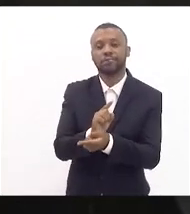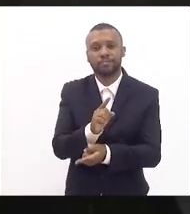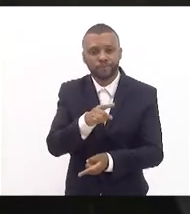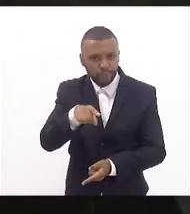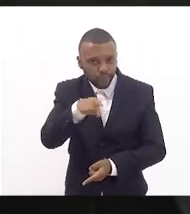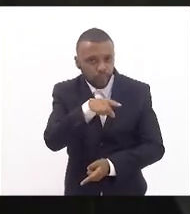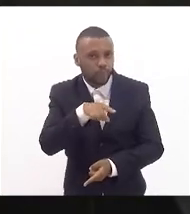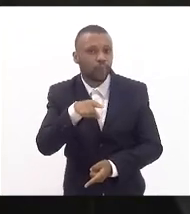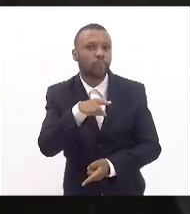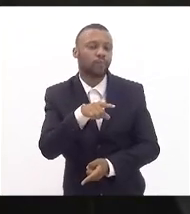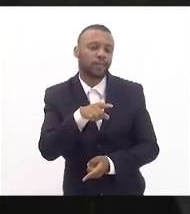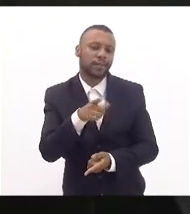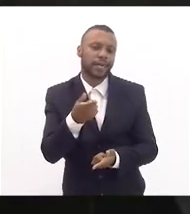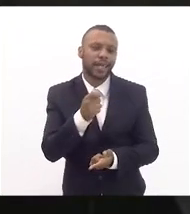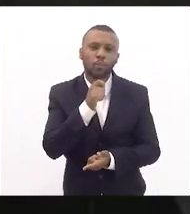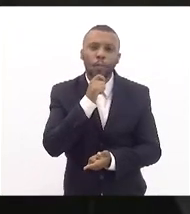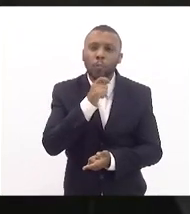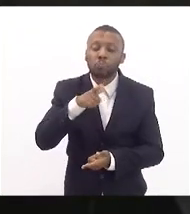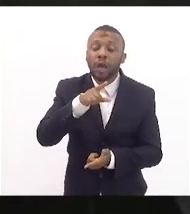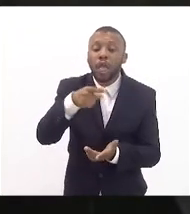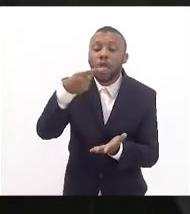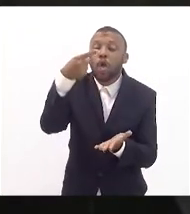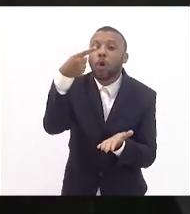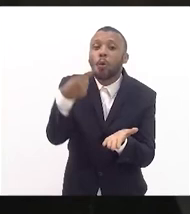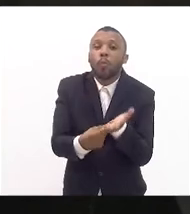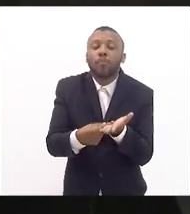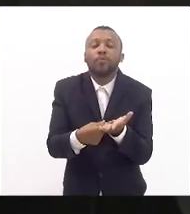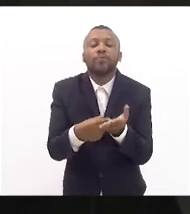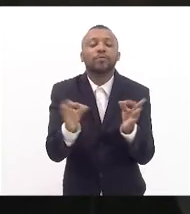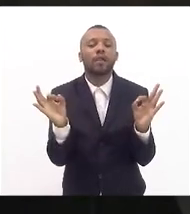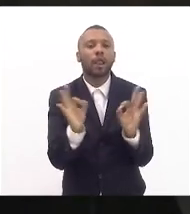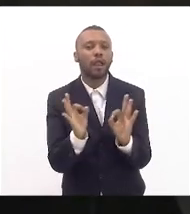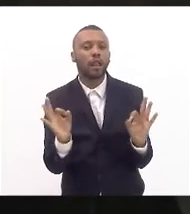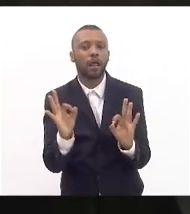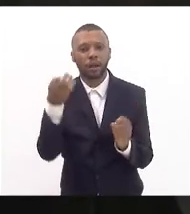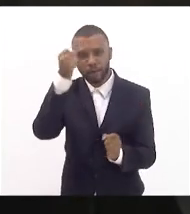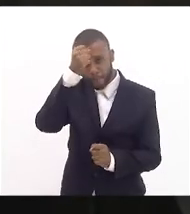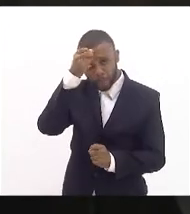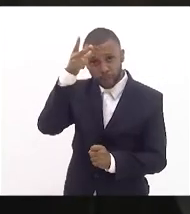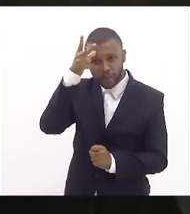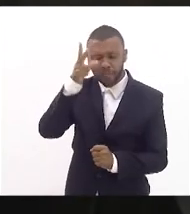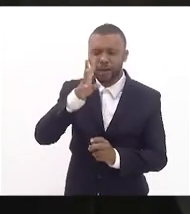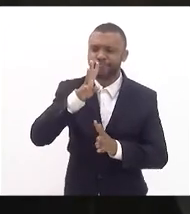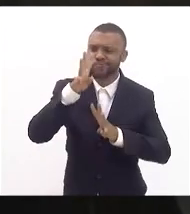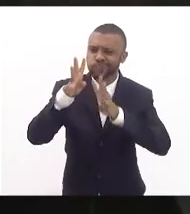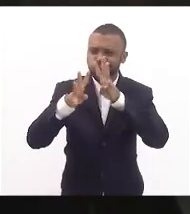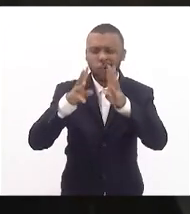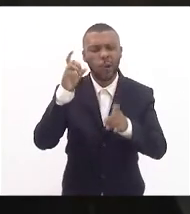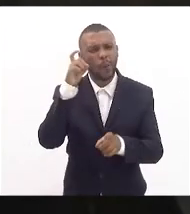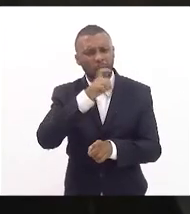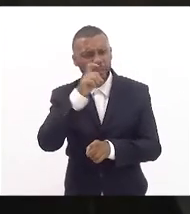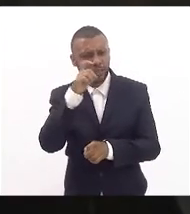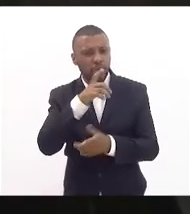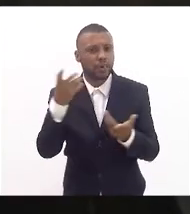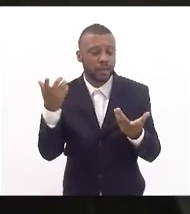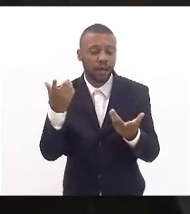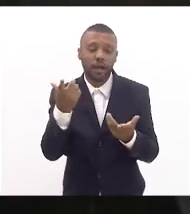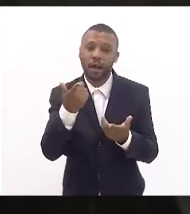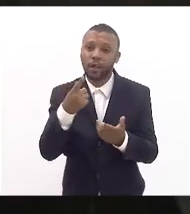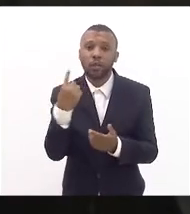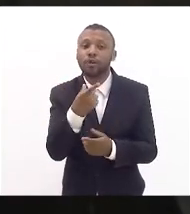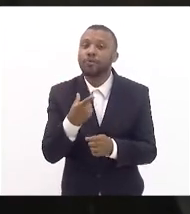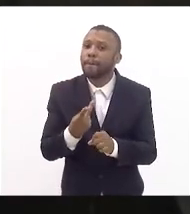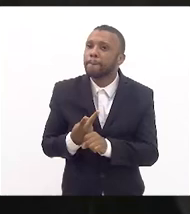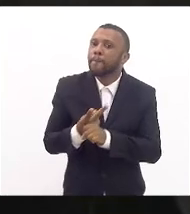aí, não é, que não têm compromisso nenhum com o município, a falar mentira, procura a verdade. E